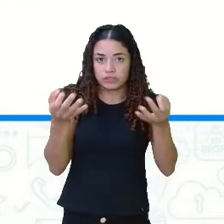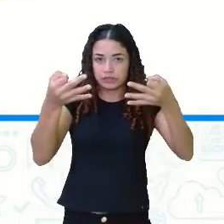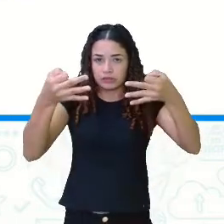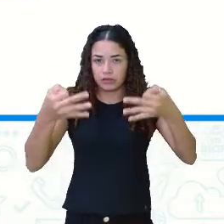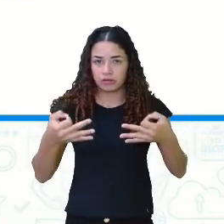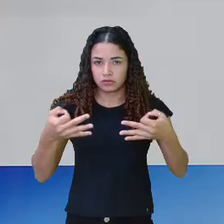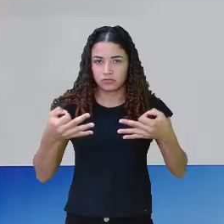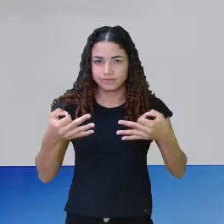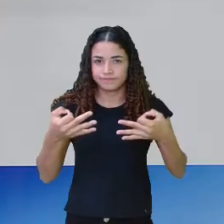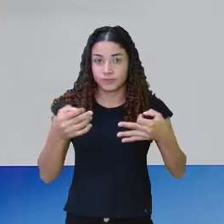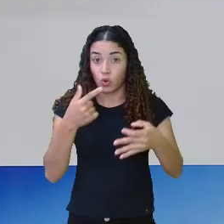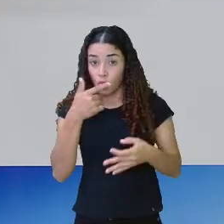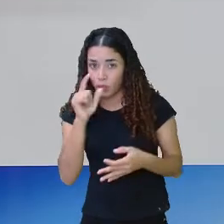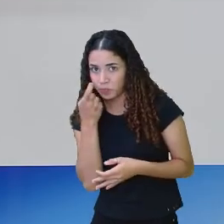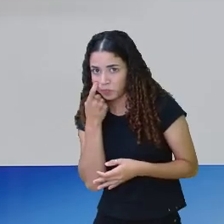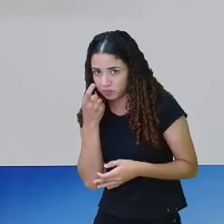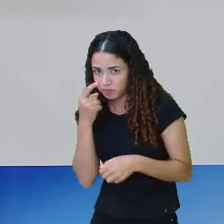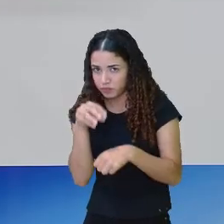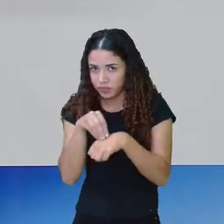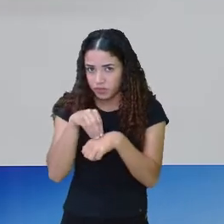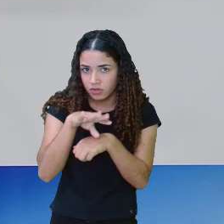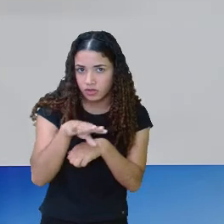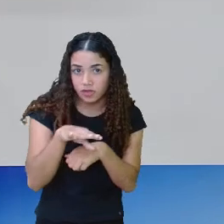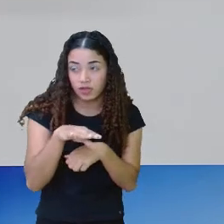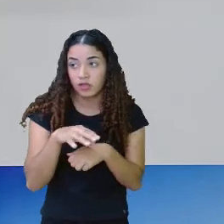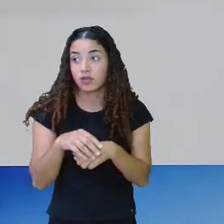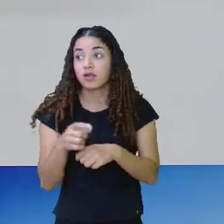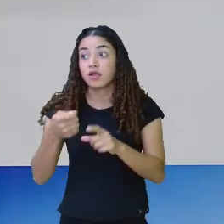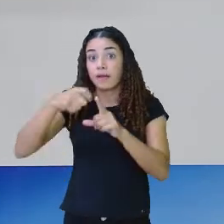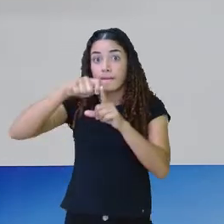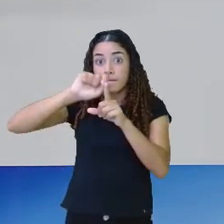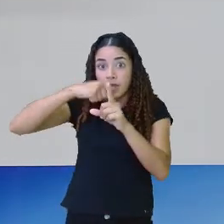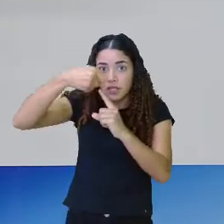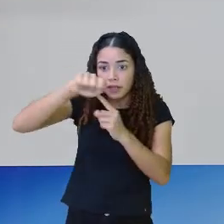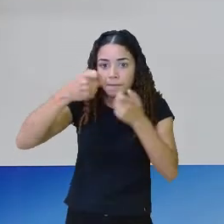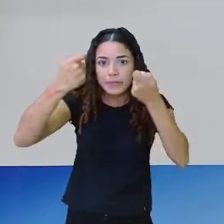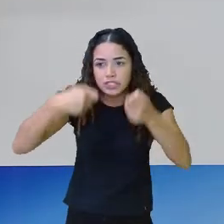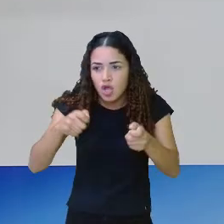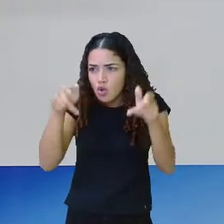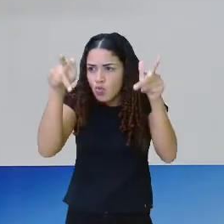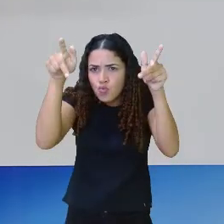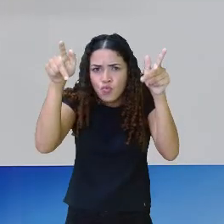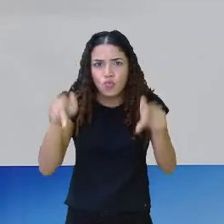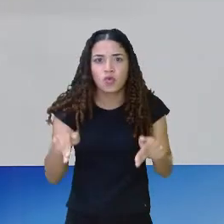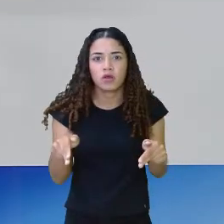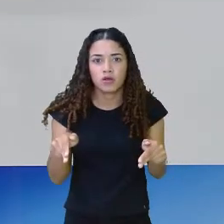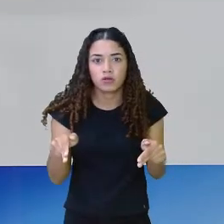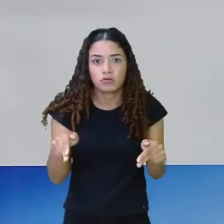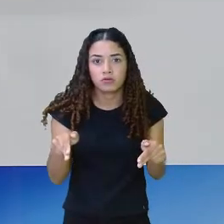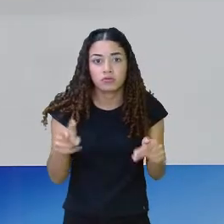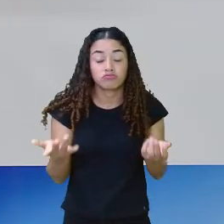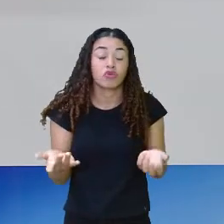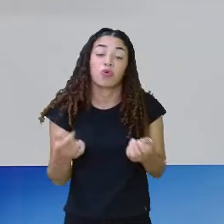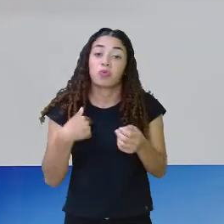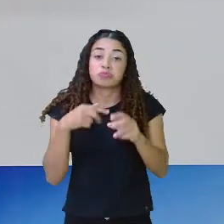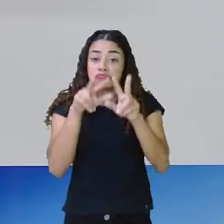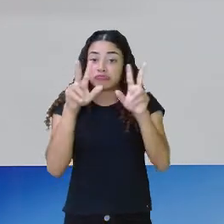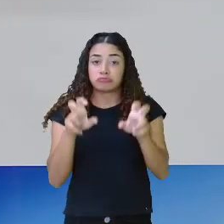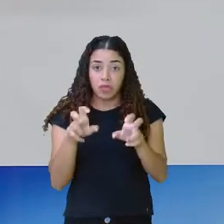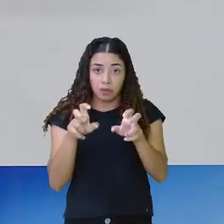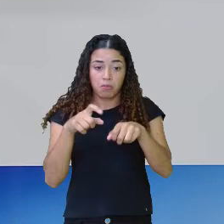Detalhe, essa palma de banana tem que ser igual à outra. Como eu estou falando de balança,